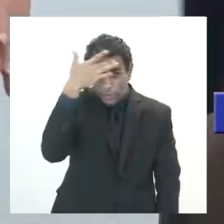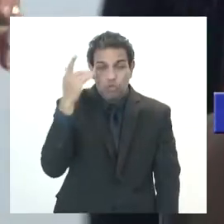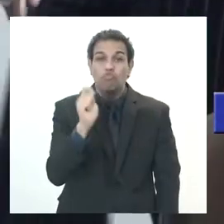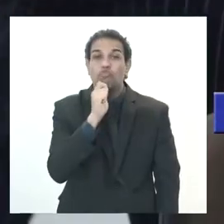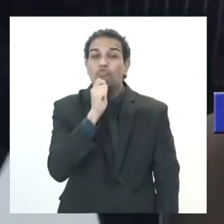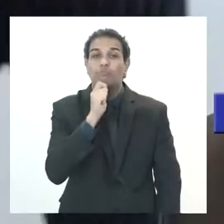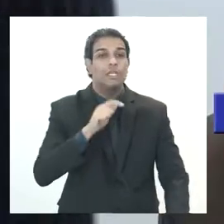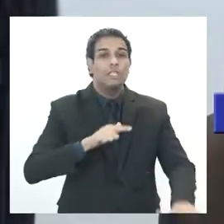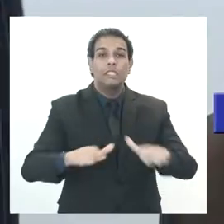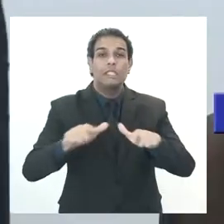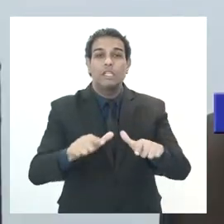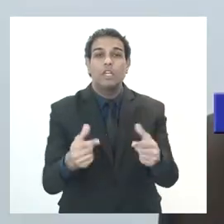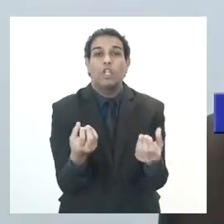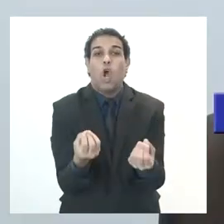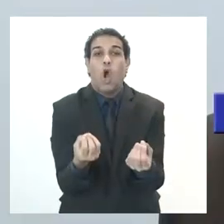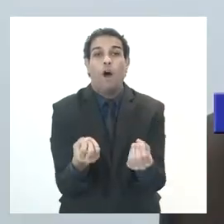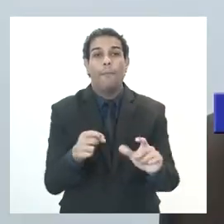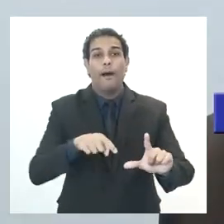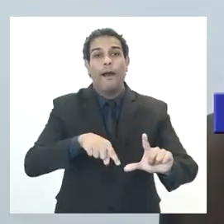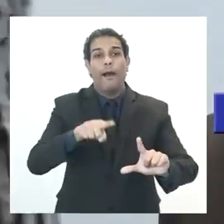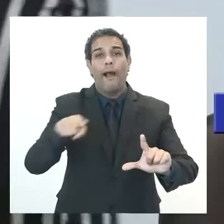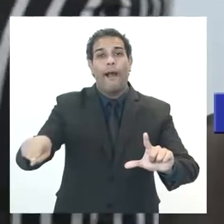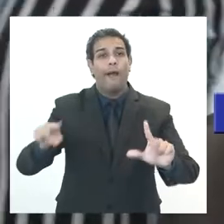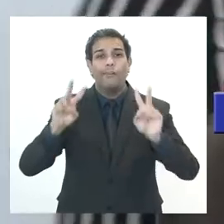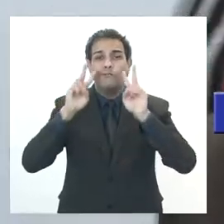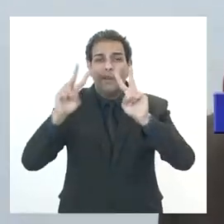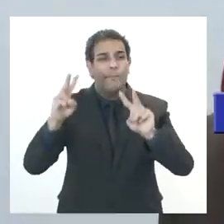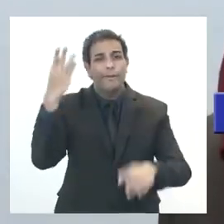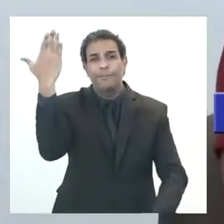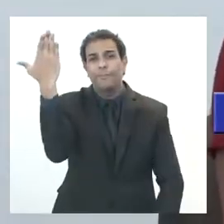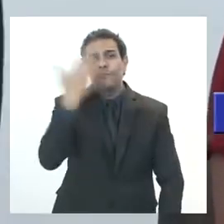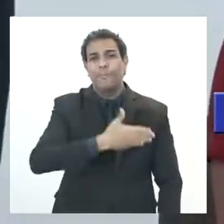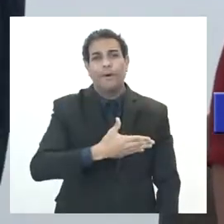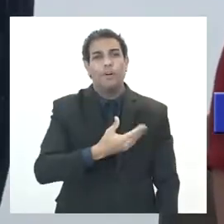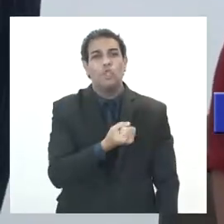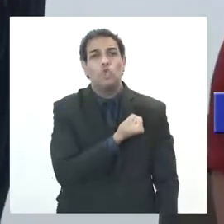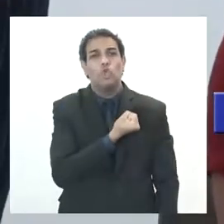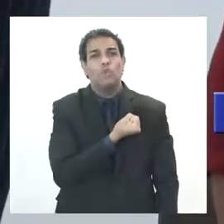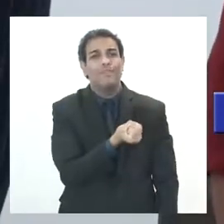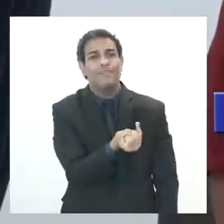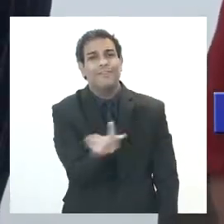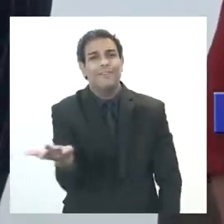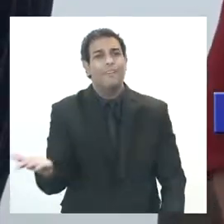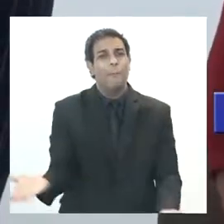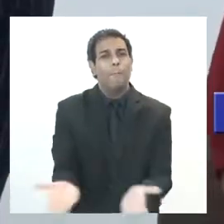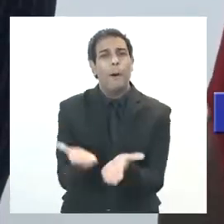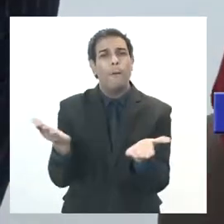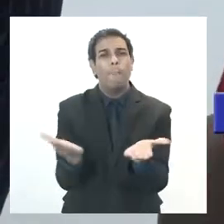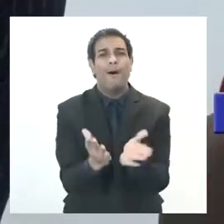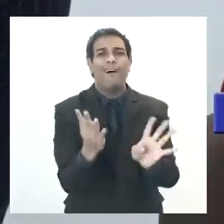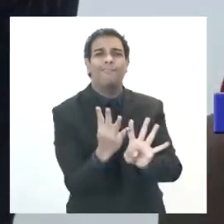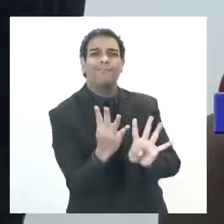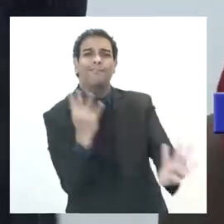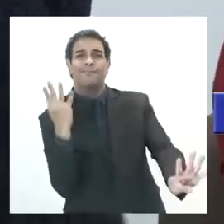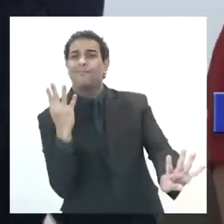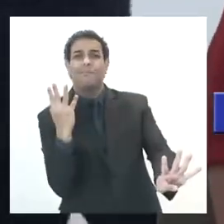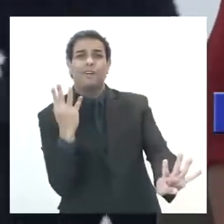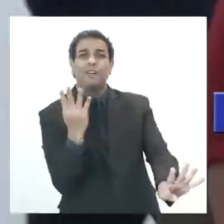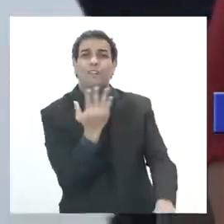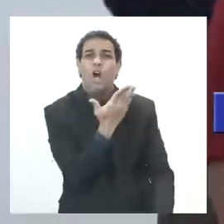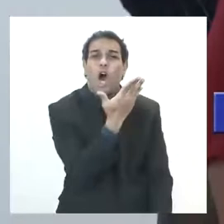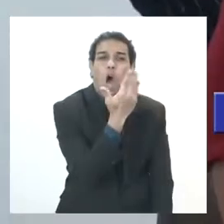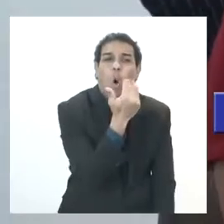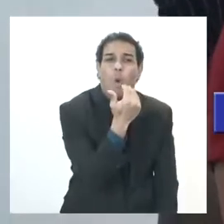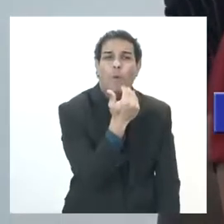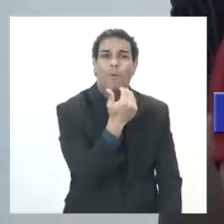isso isso são Dados estarrecedores o número de pessoas carentes na fila do osso só cresce